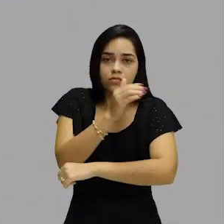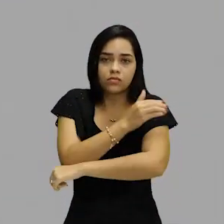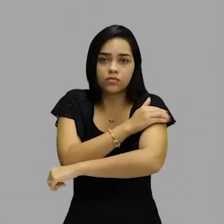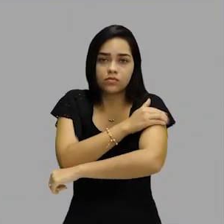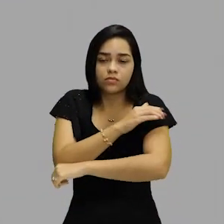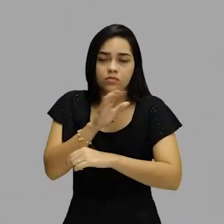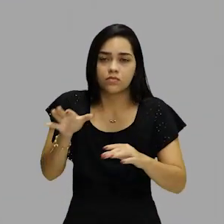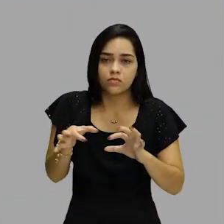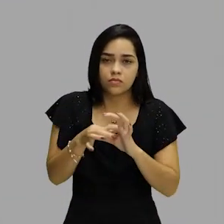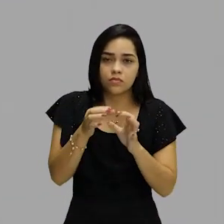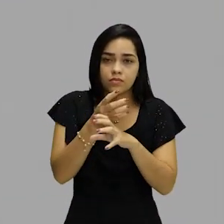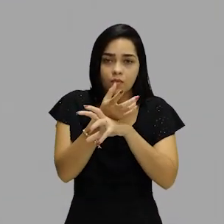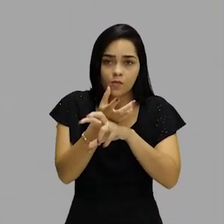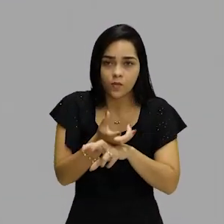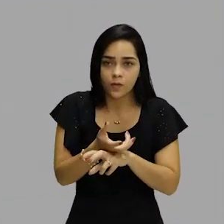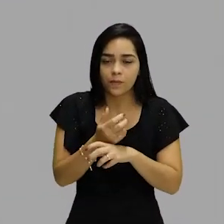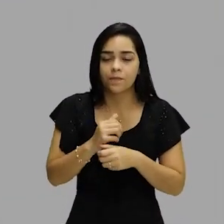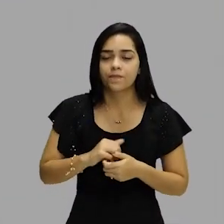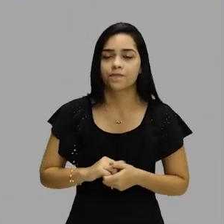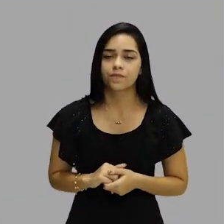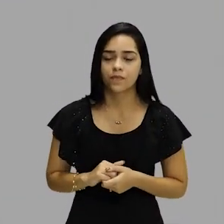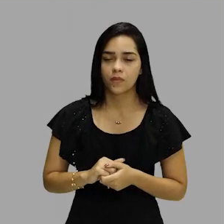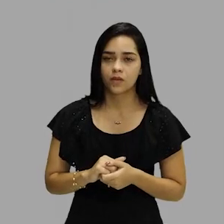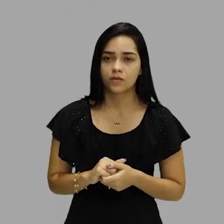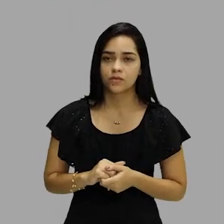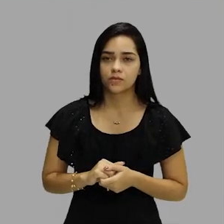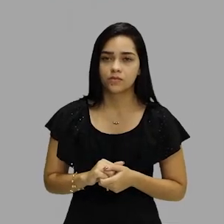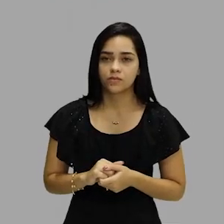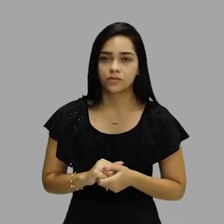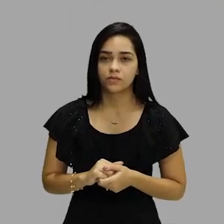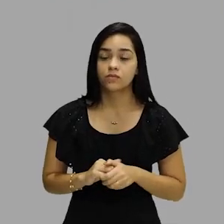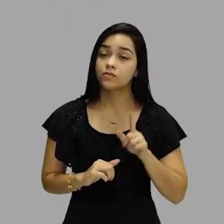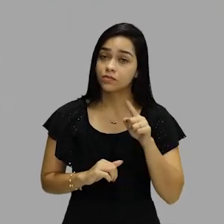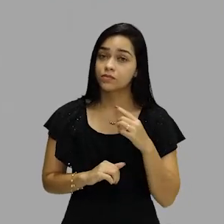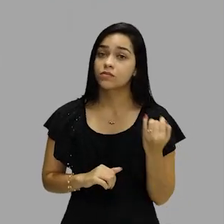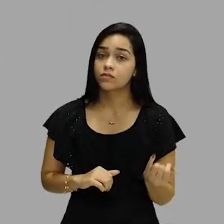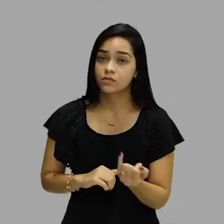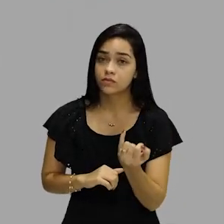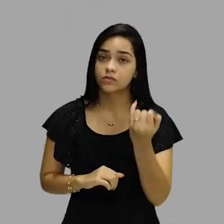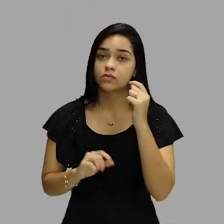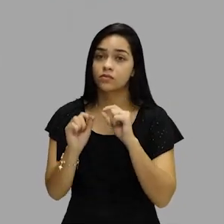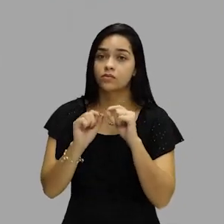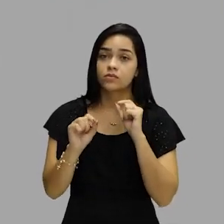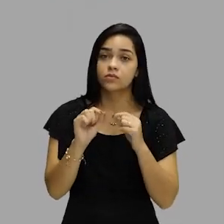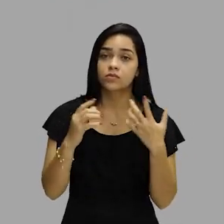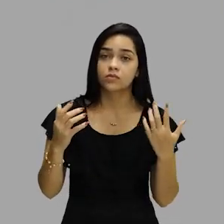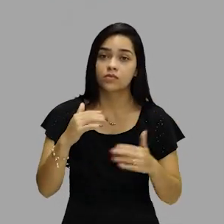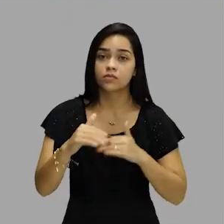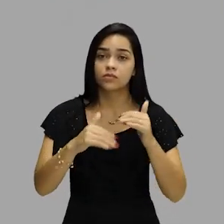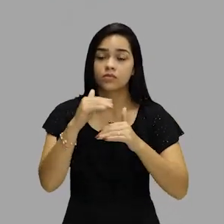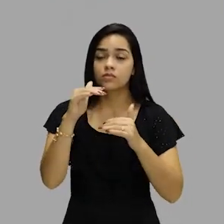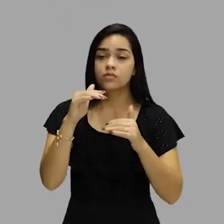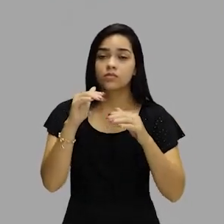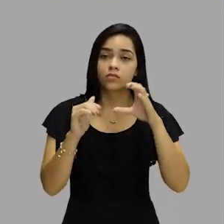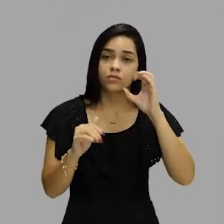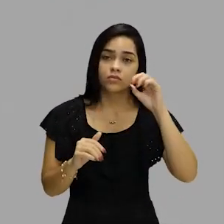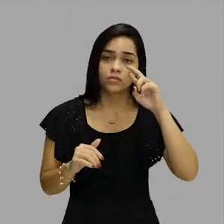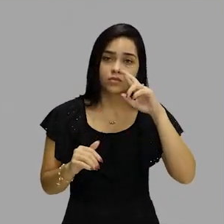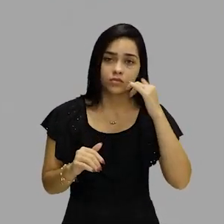ligados com o esqueleto. Então, são muito importantes para o processo de contração